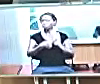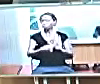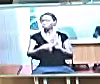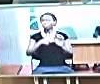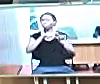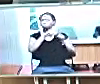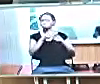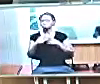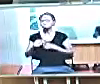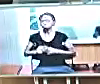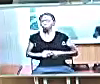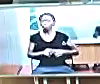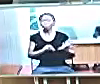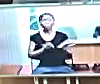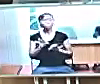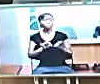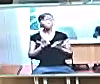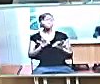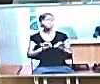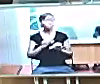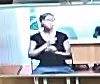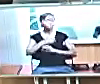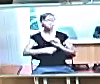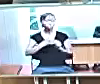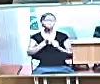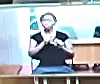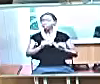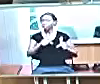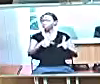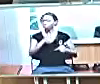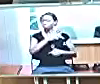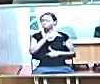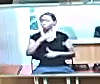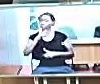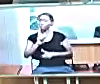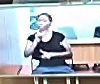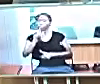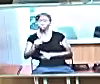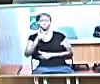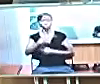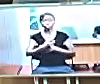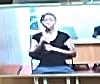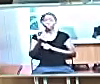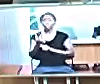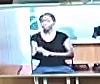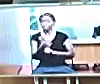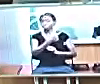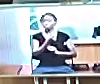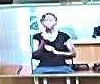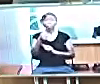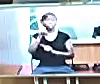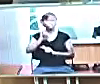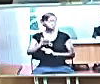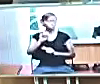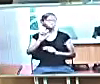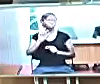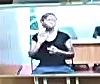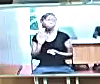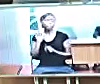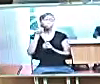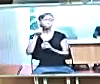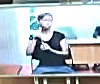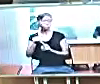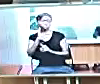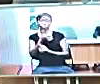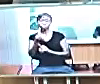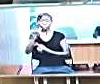do plano plurianual de ação governamental ppa g 2016 2019 para exercício 2019